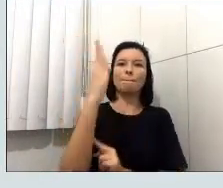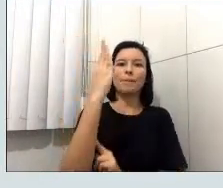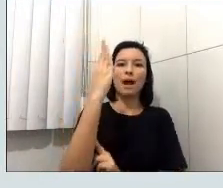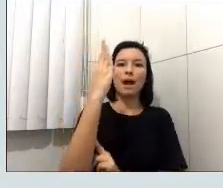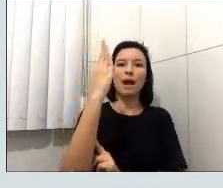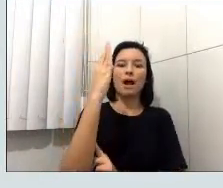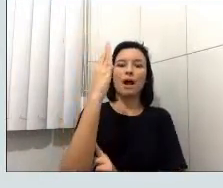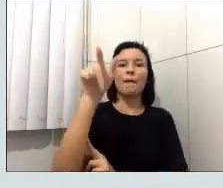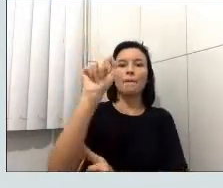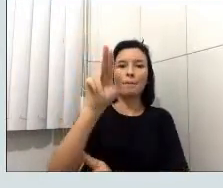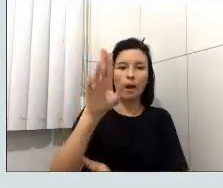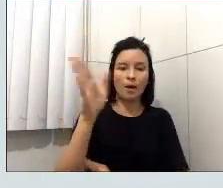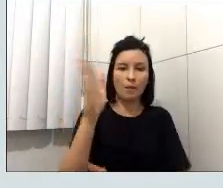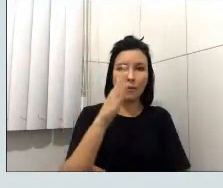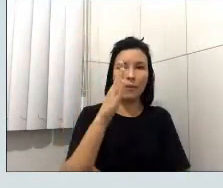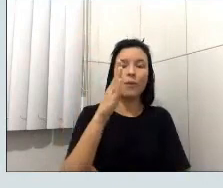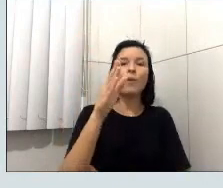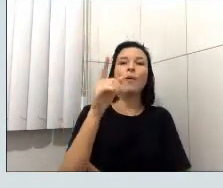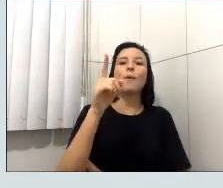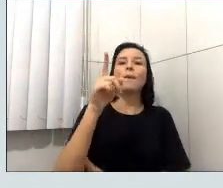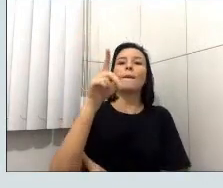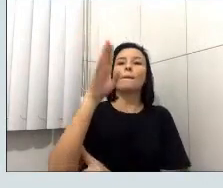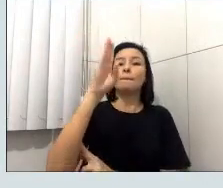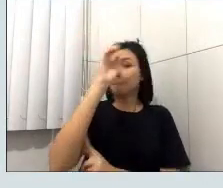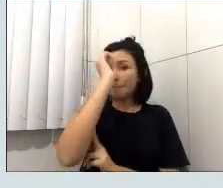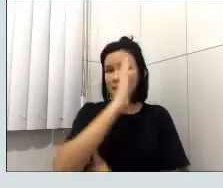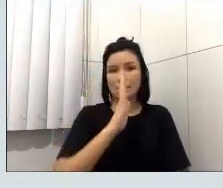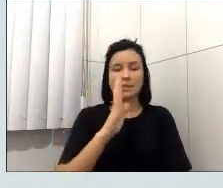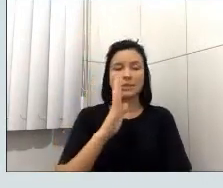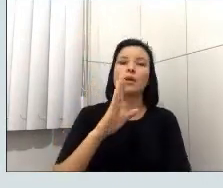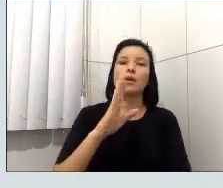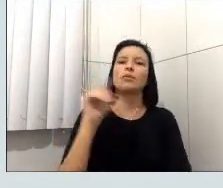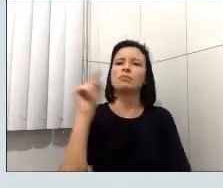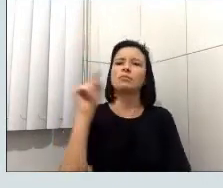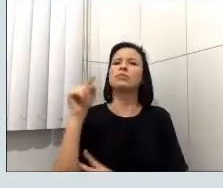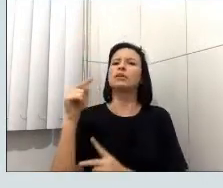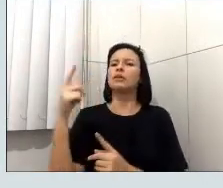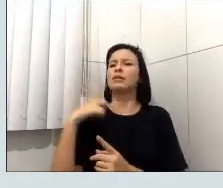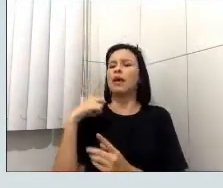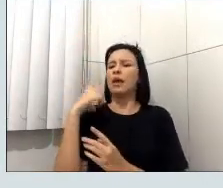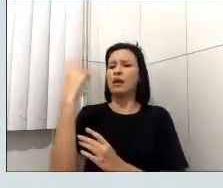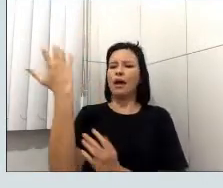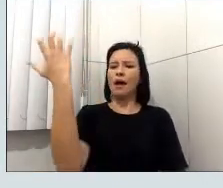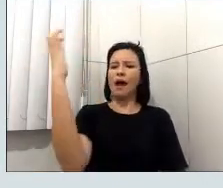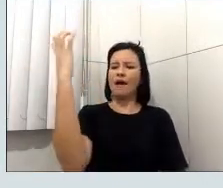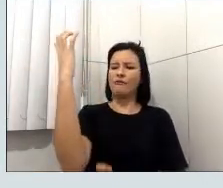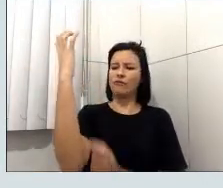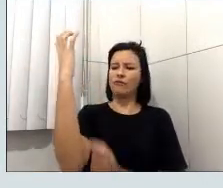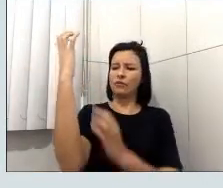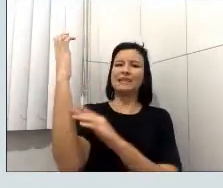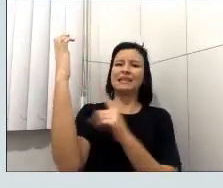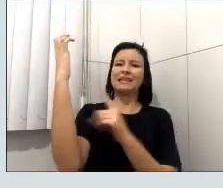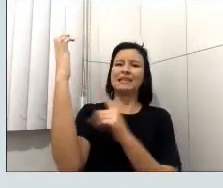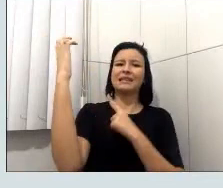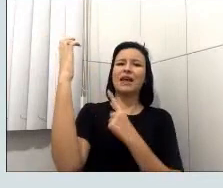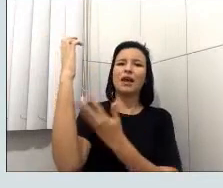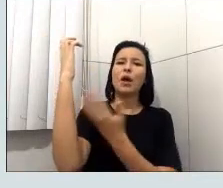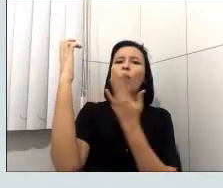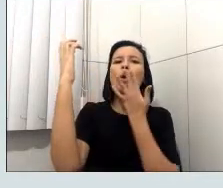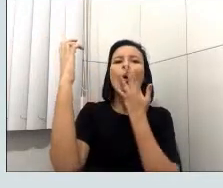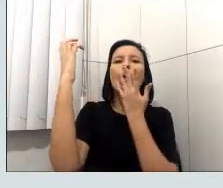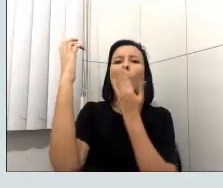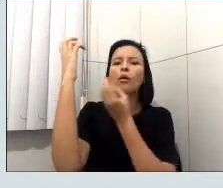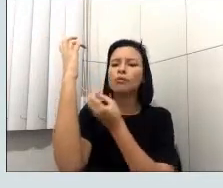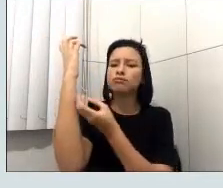madeira, porque era extraído dessa madeira um corante que era utilizado para tingimentos de